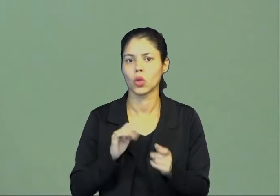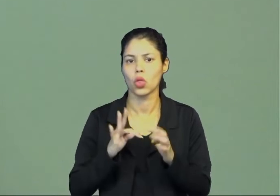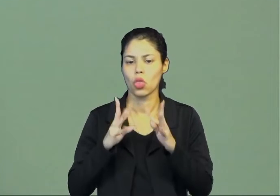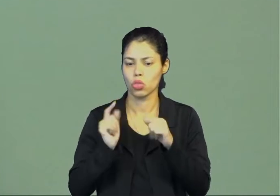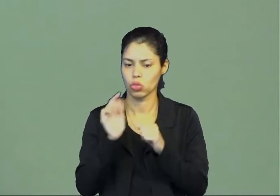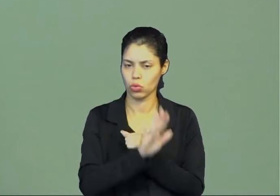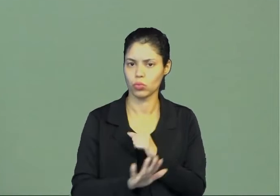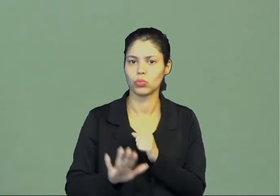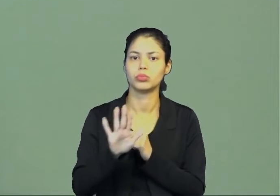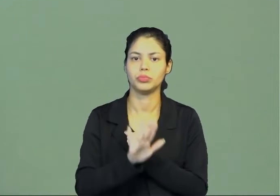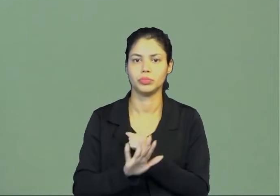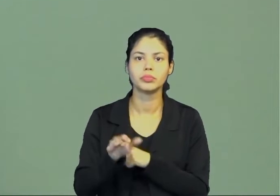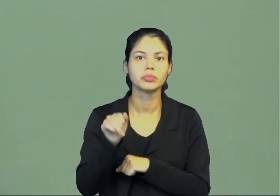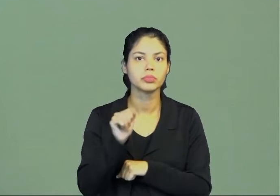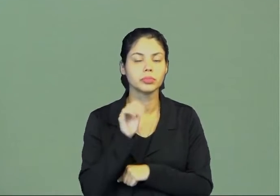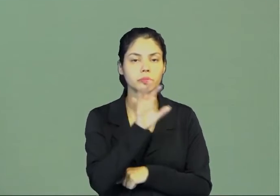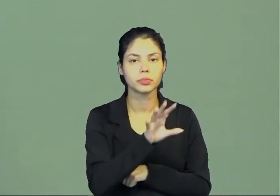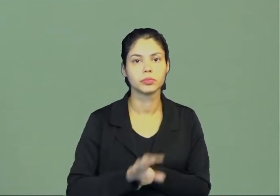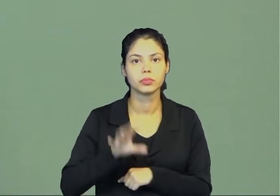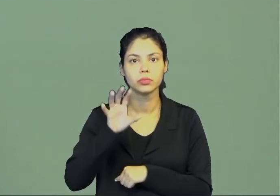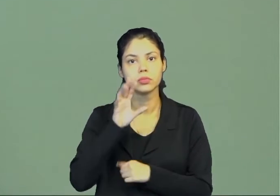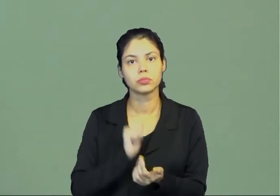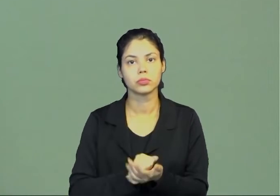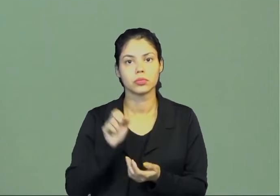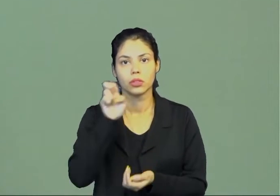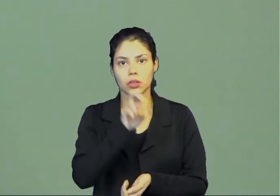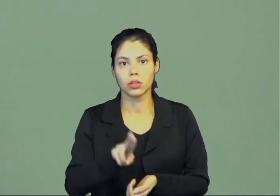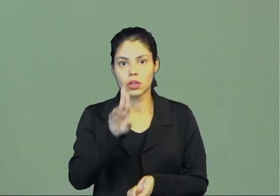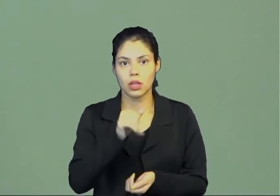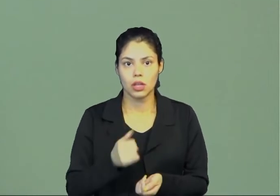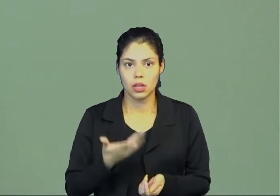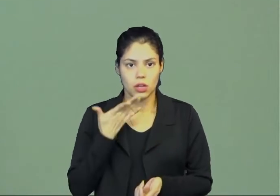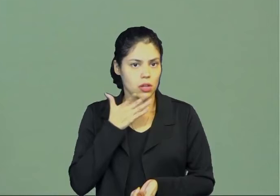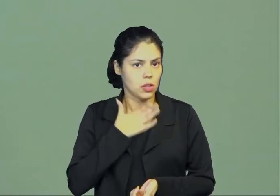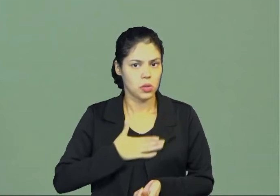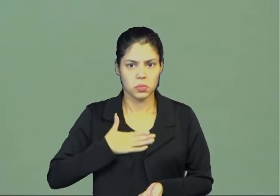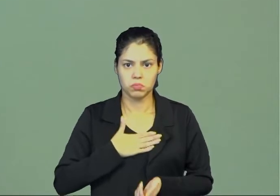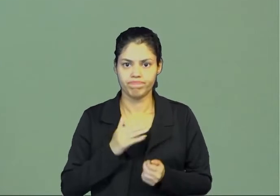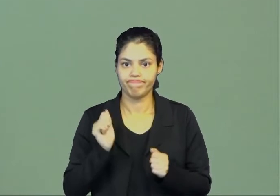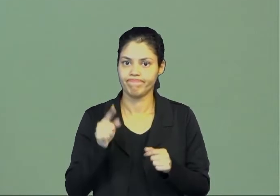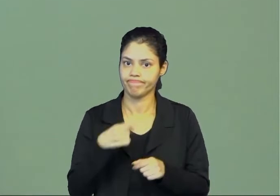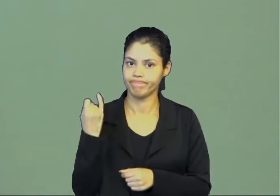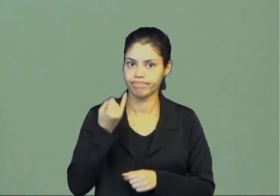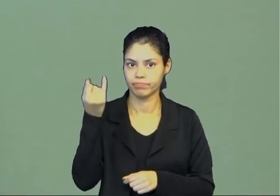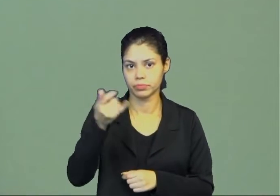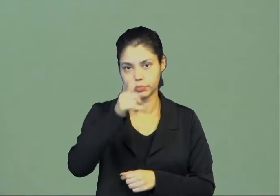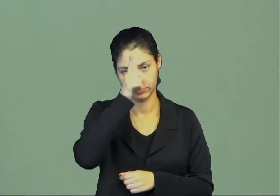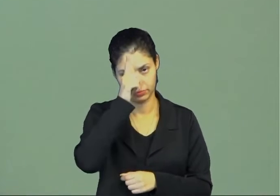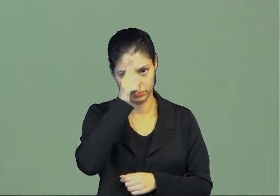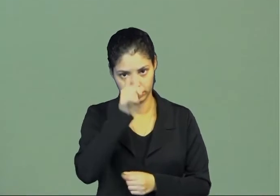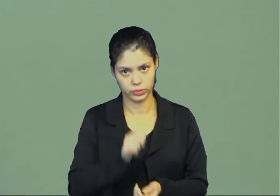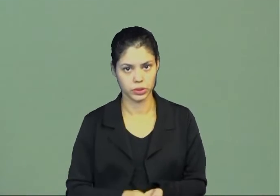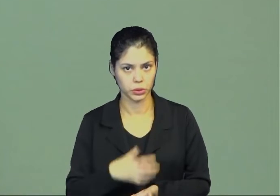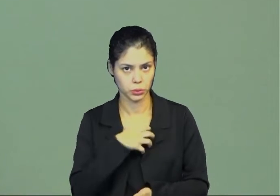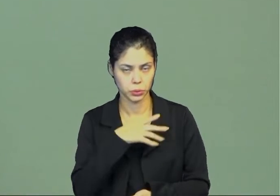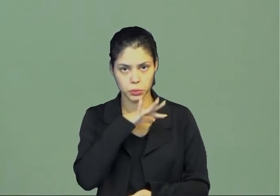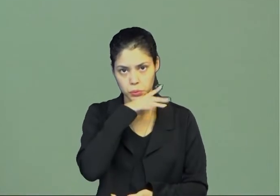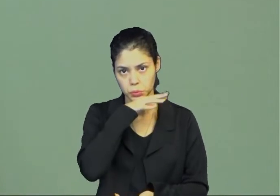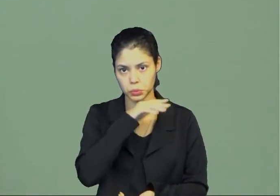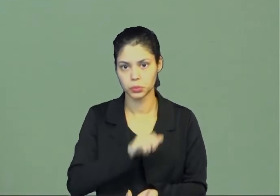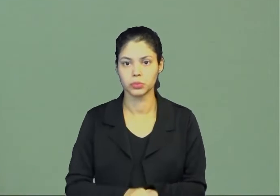praticamente todas as nações europeias. Ninguém ficou completamente satisfeito, principalmente a Alemanha, né, ficou muito ressentida